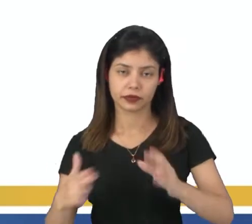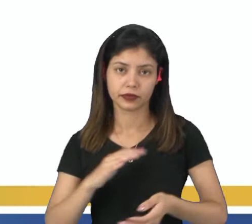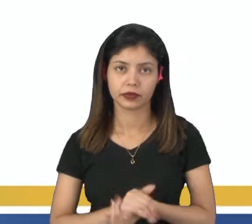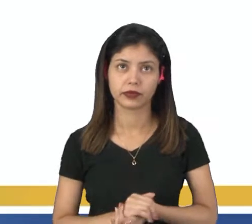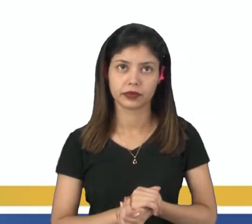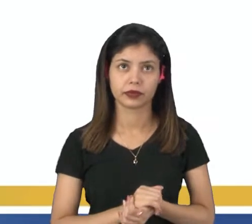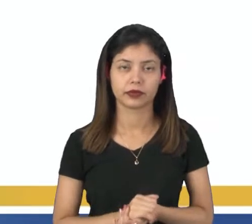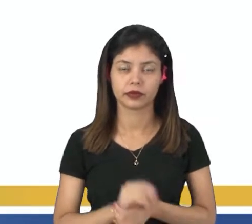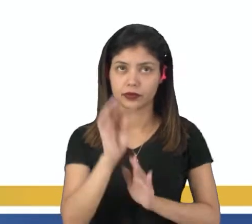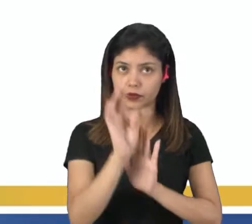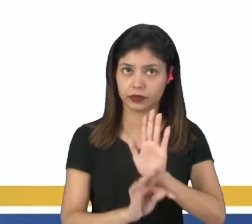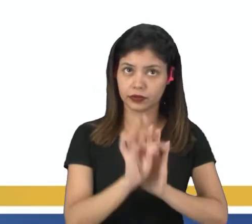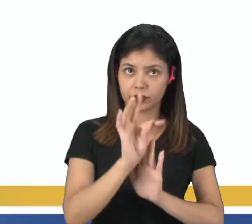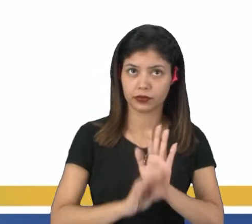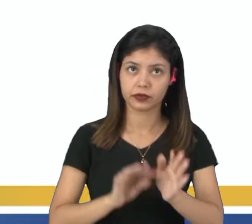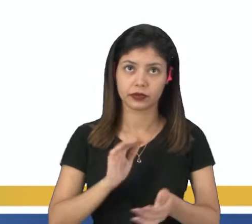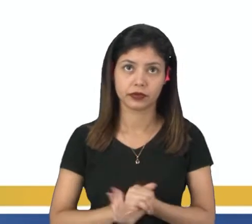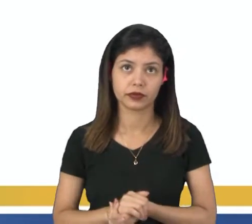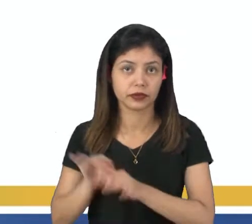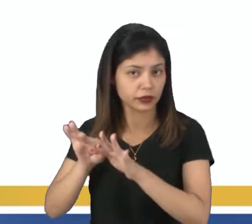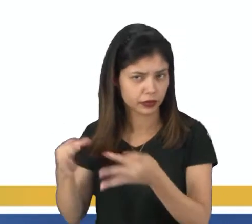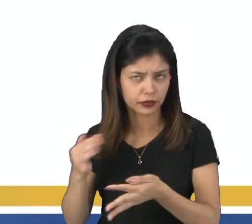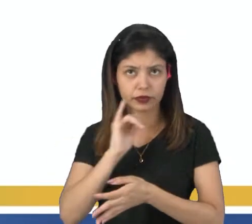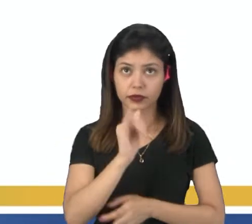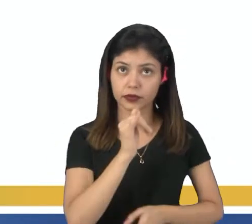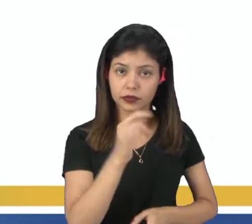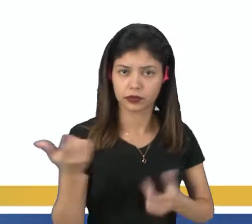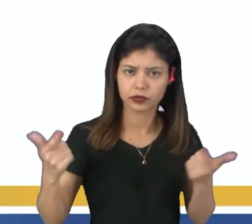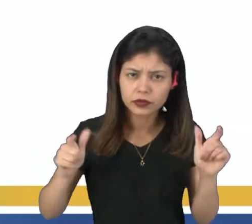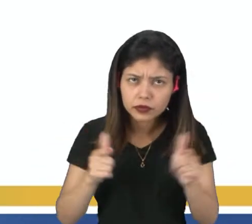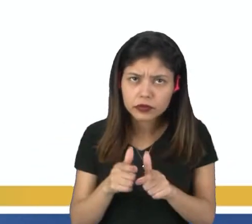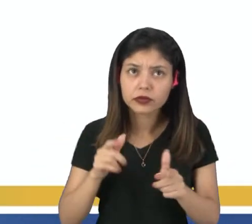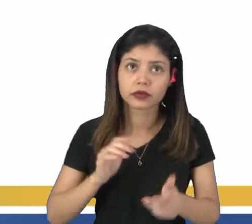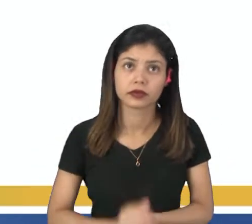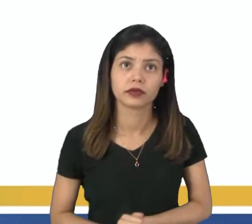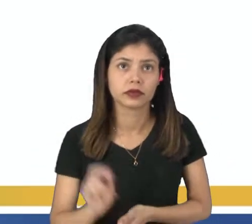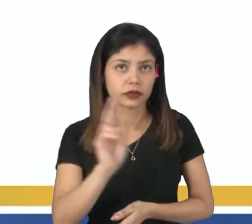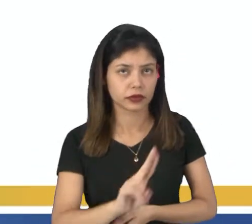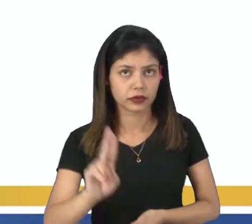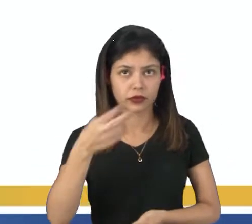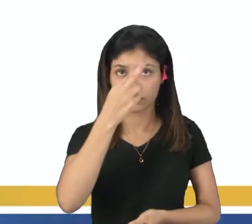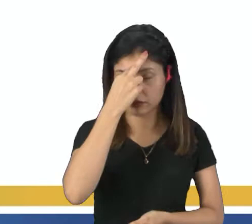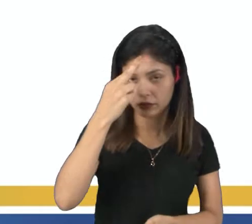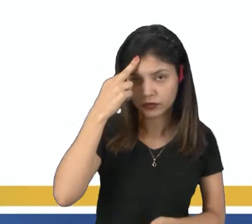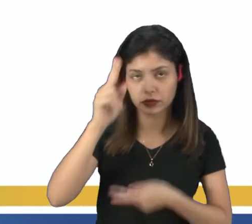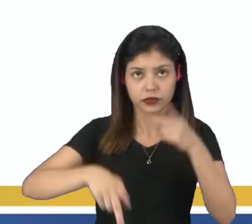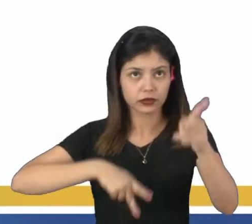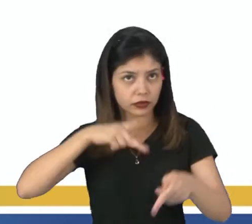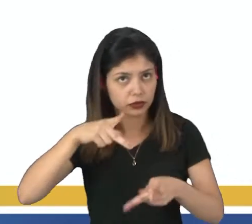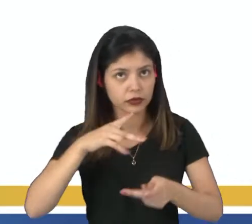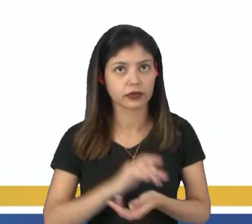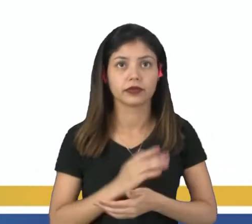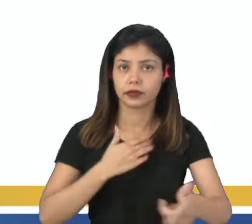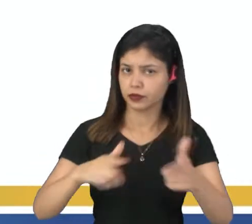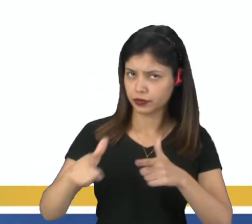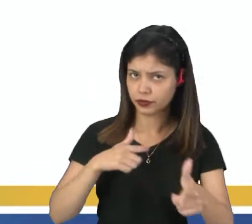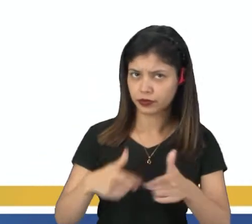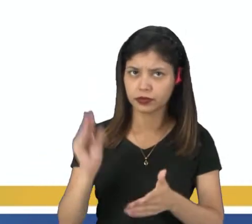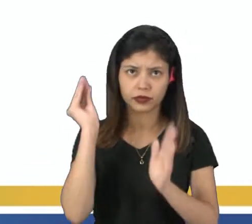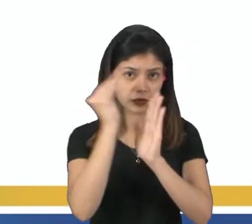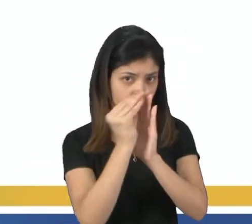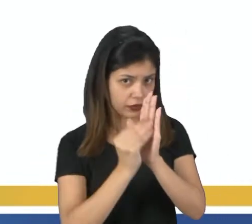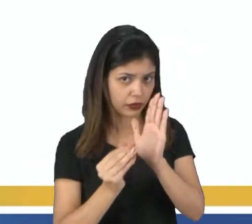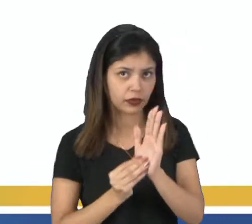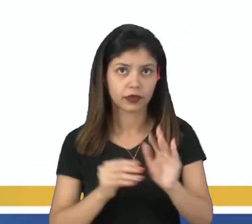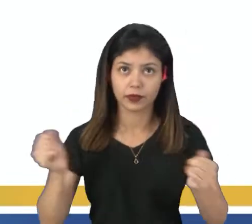Características: textos com enredo simples e narrativa curta. Utilização de histórias populares.